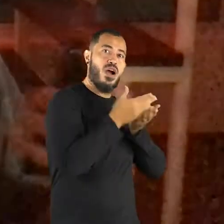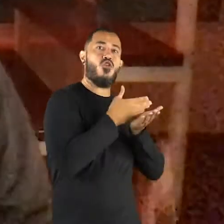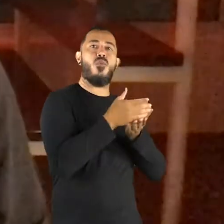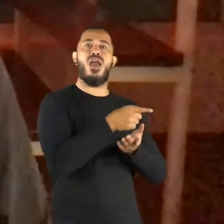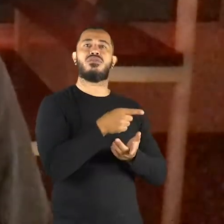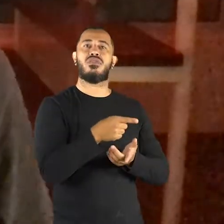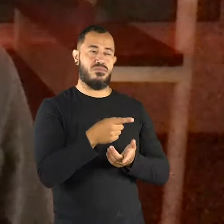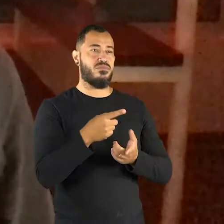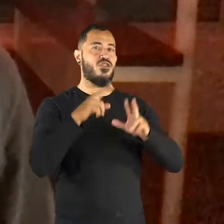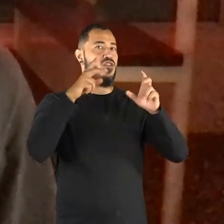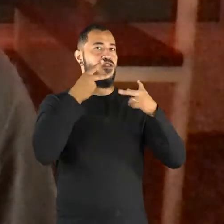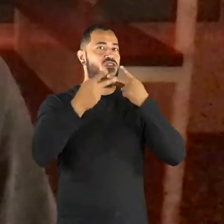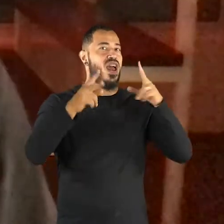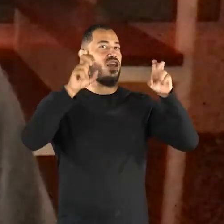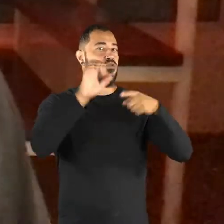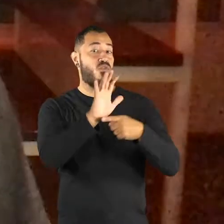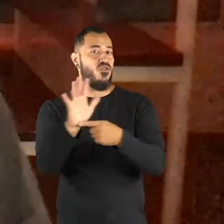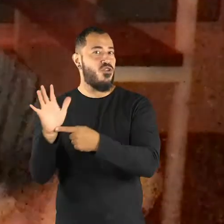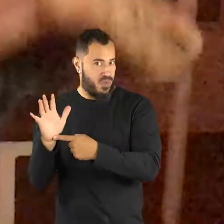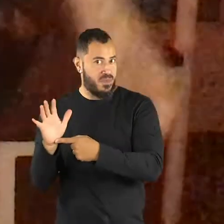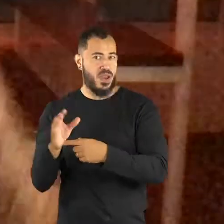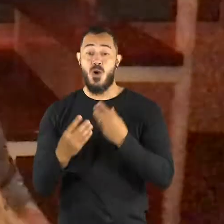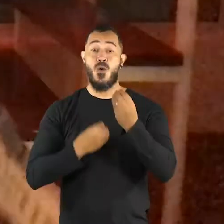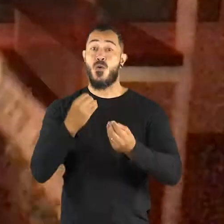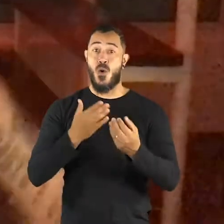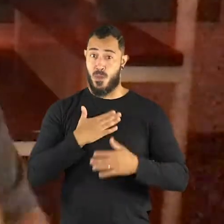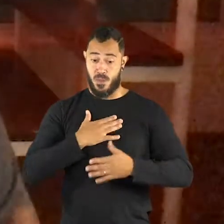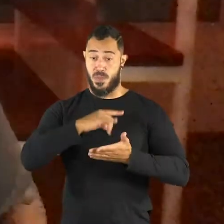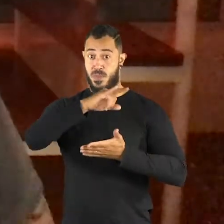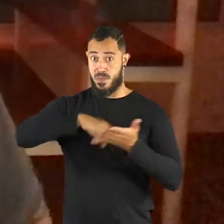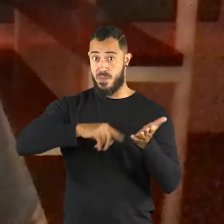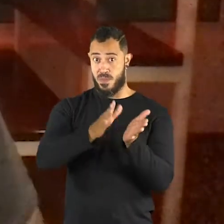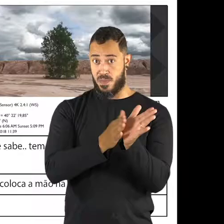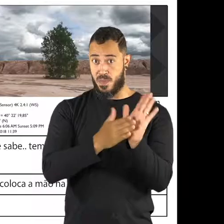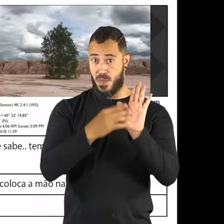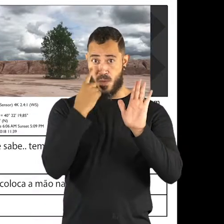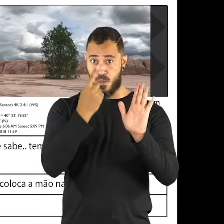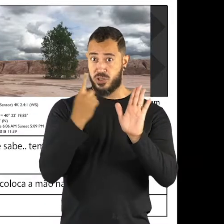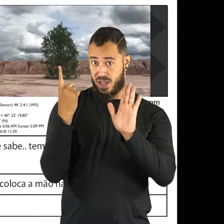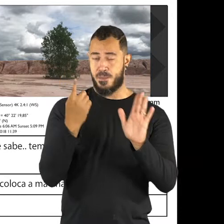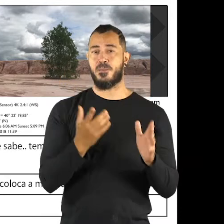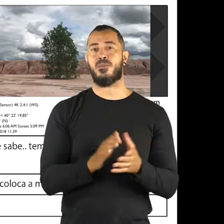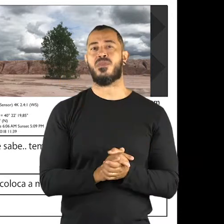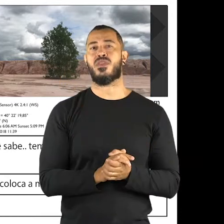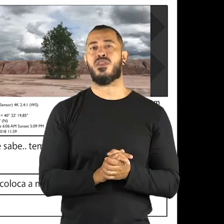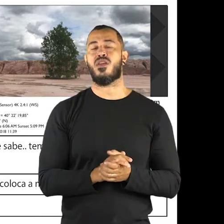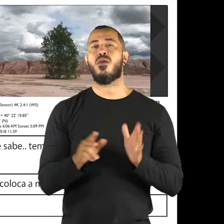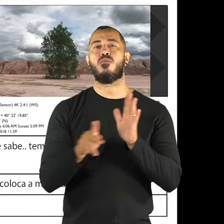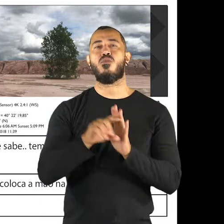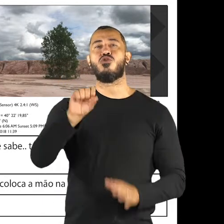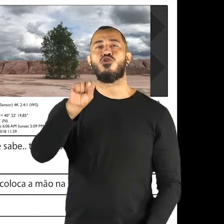ser impresso. Como que eu faço isso? Eu faço um documento que eu vou colocar aqui agora para vocês também, chamado